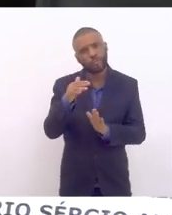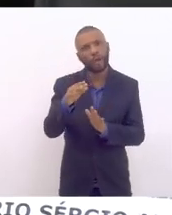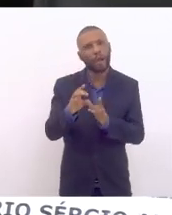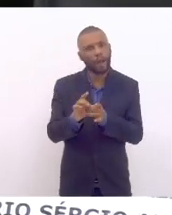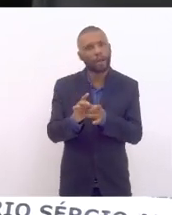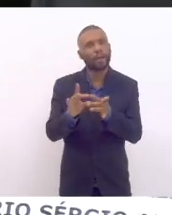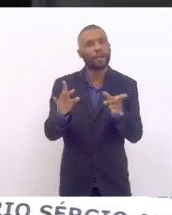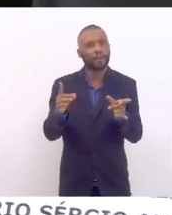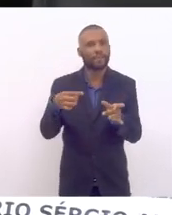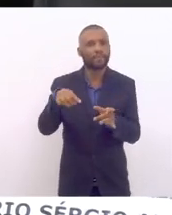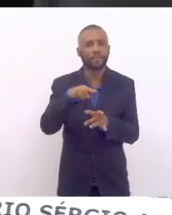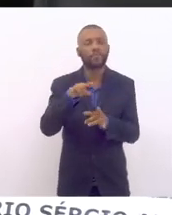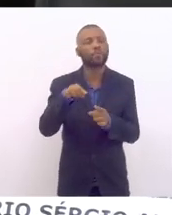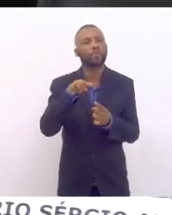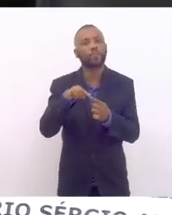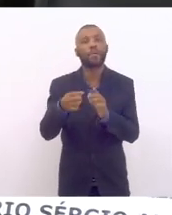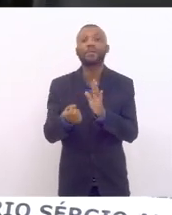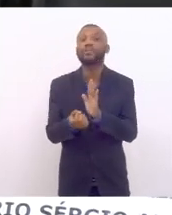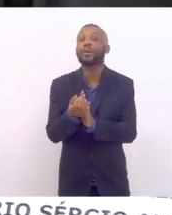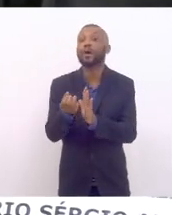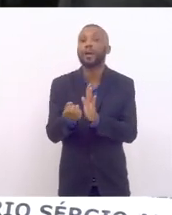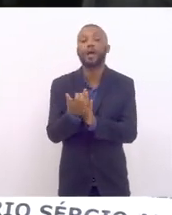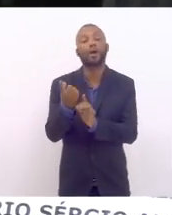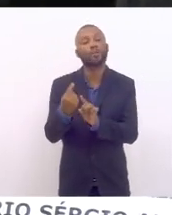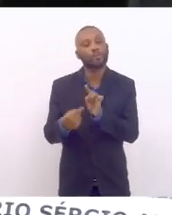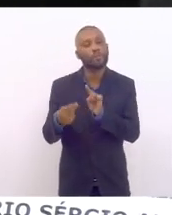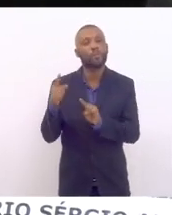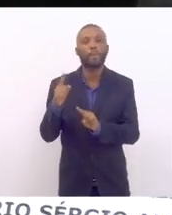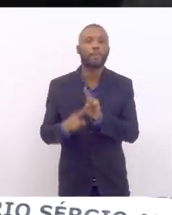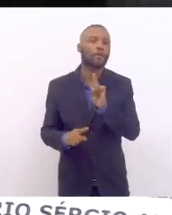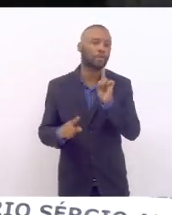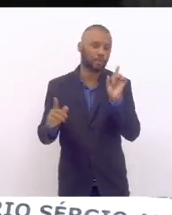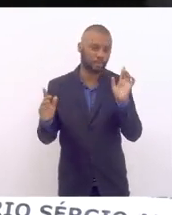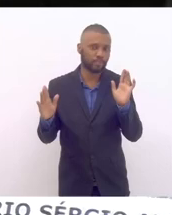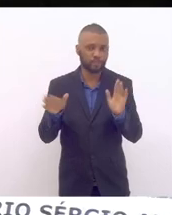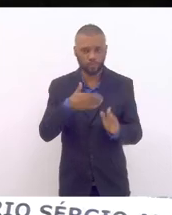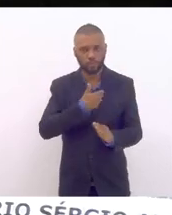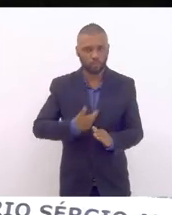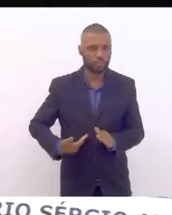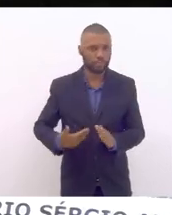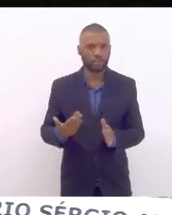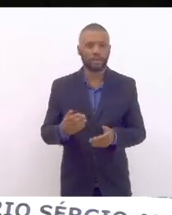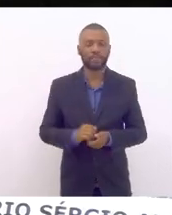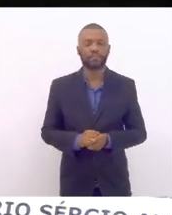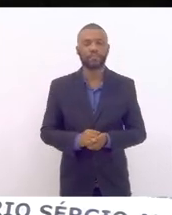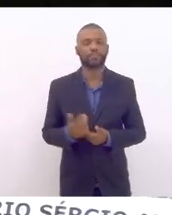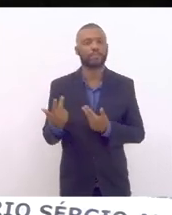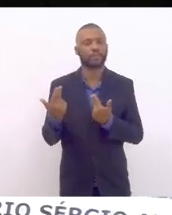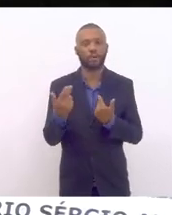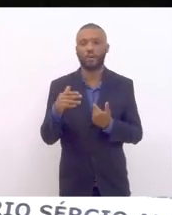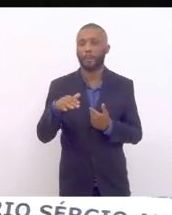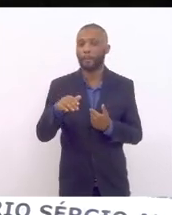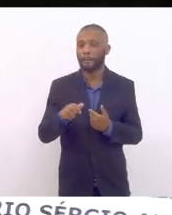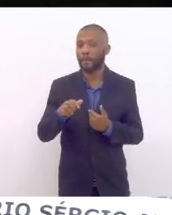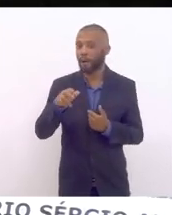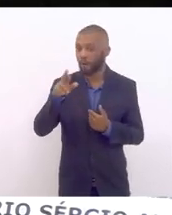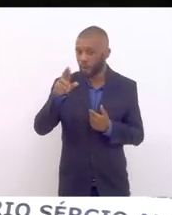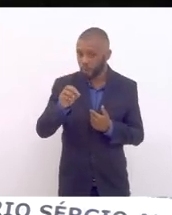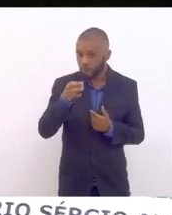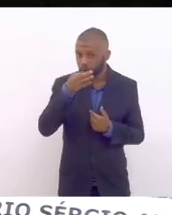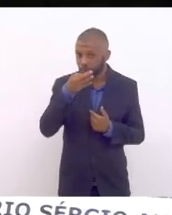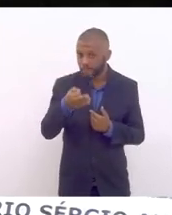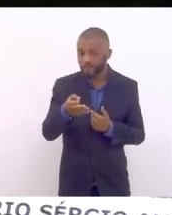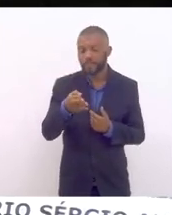à disposição para gerar o desenvolvimento desse estado e como Mauro colocou o Rio de Janeiro tá